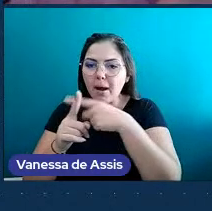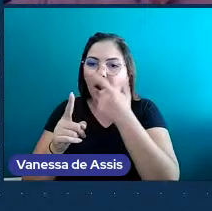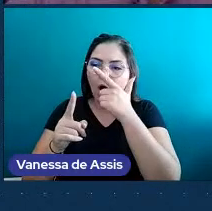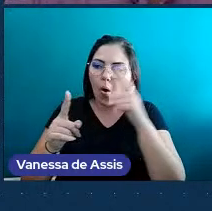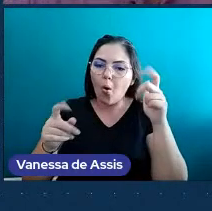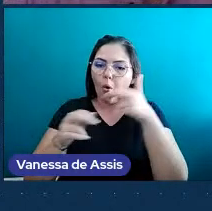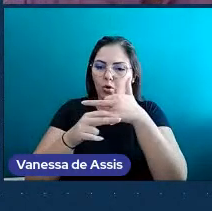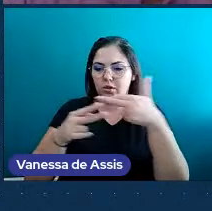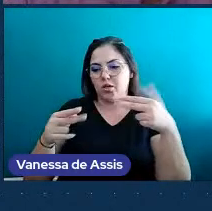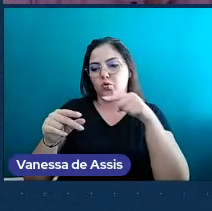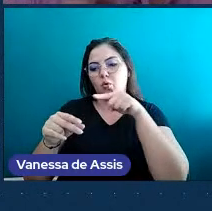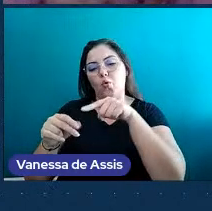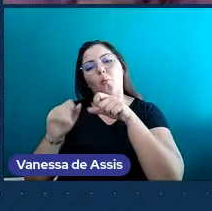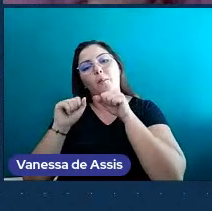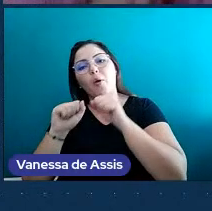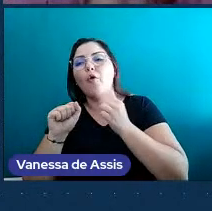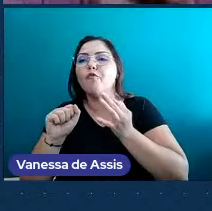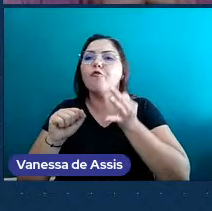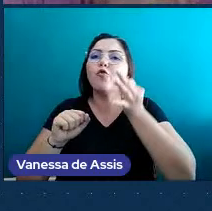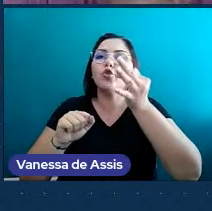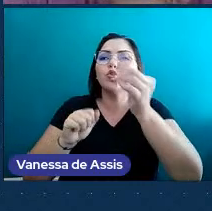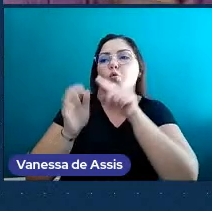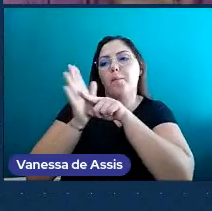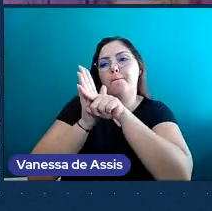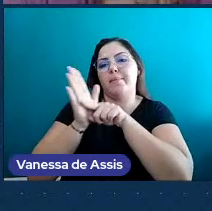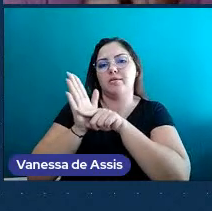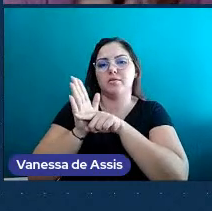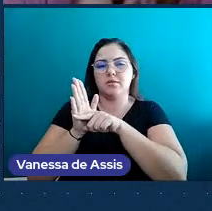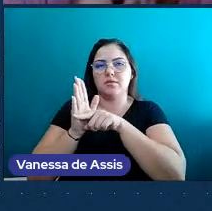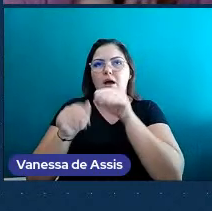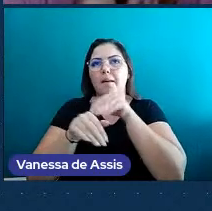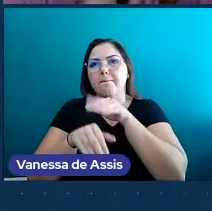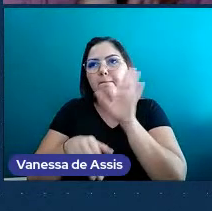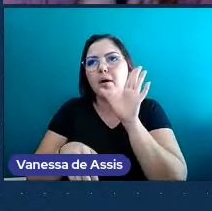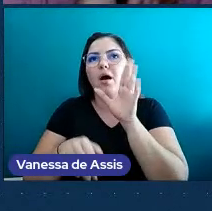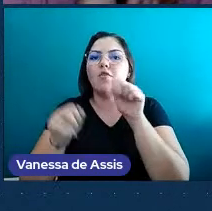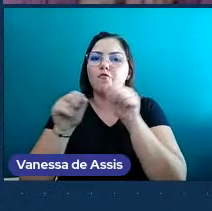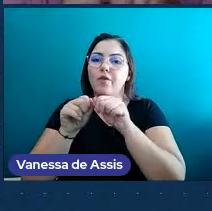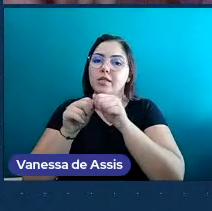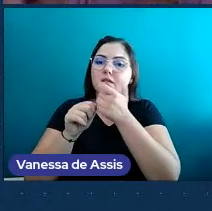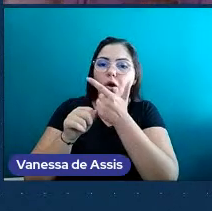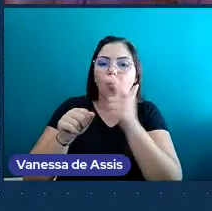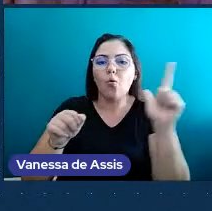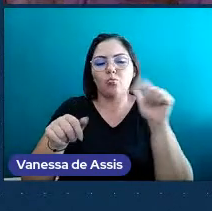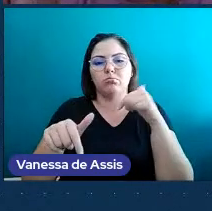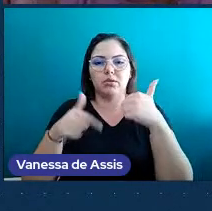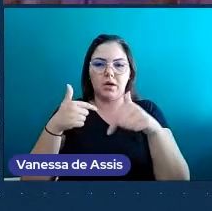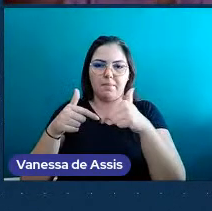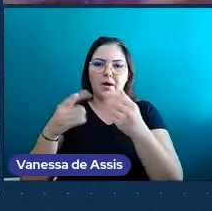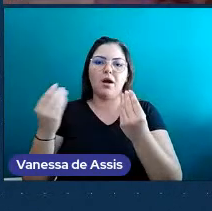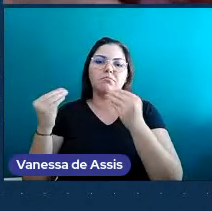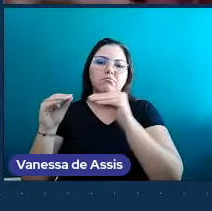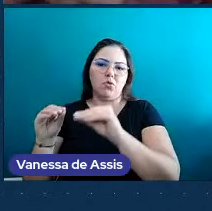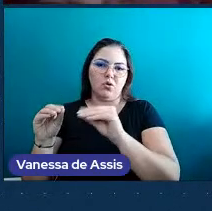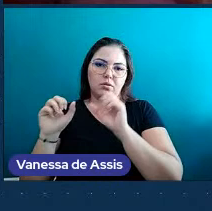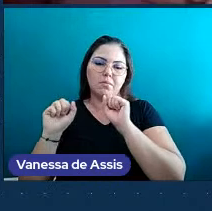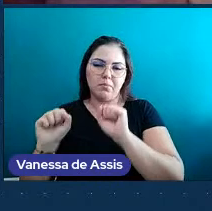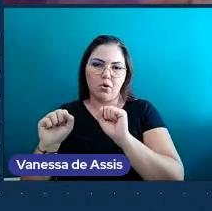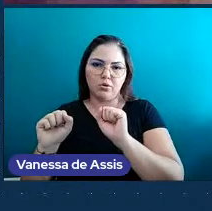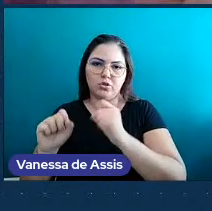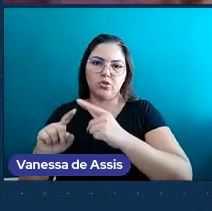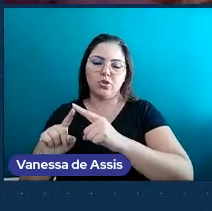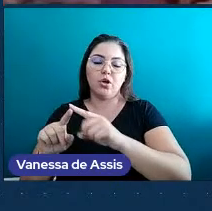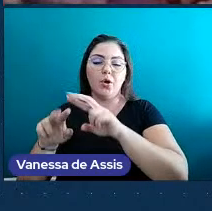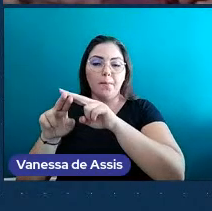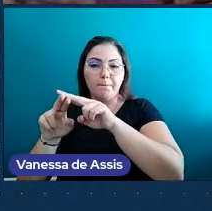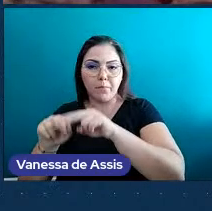alcance daqueles objetivos. Então, veja como é interessante a elaboração do projeto, porque ele é